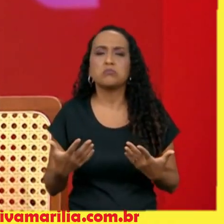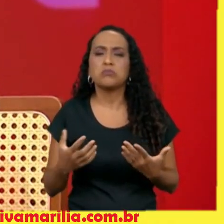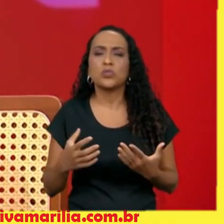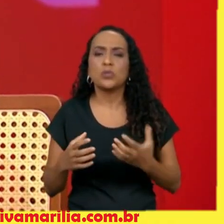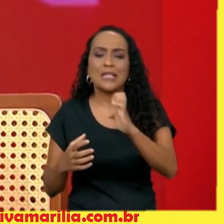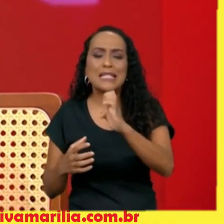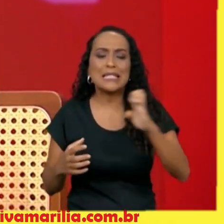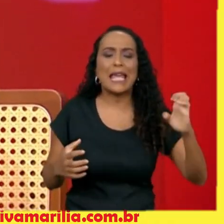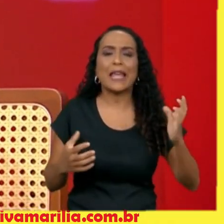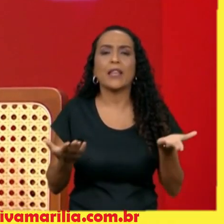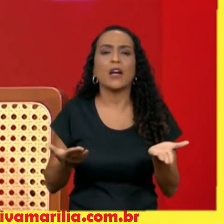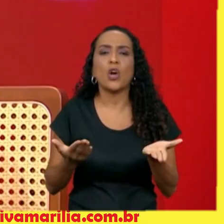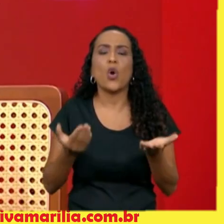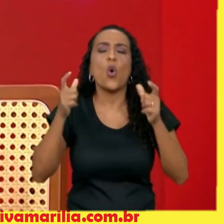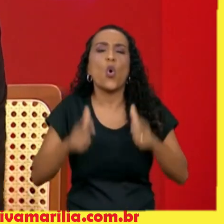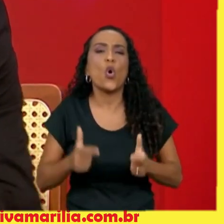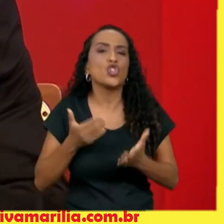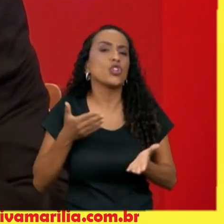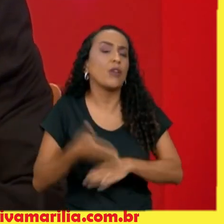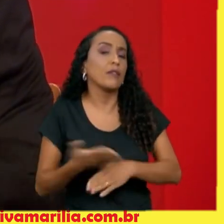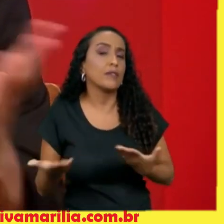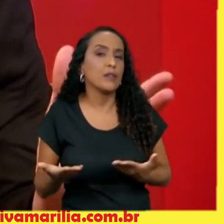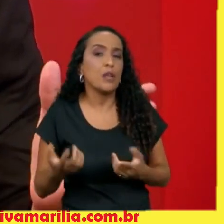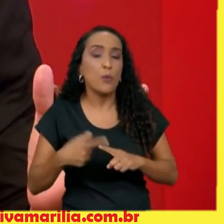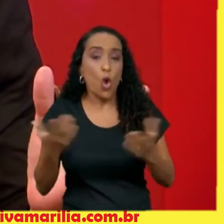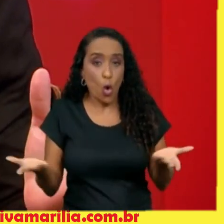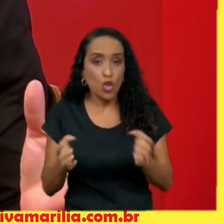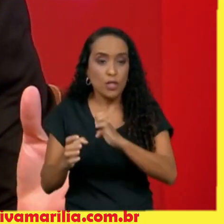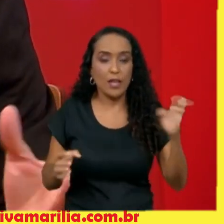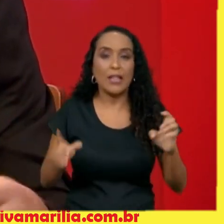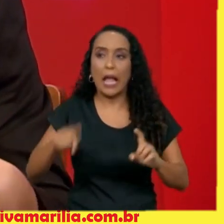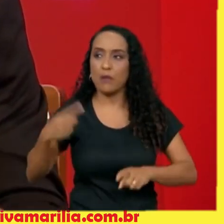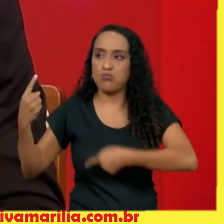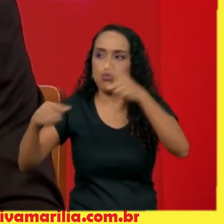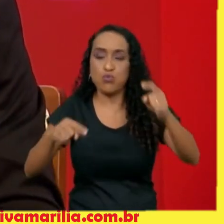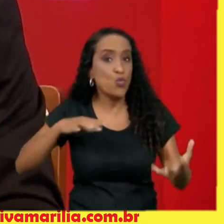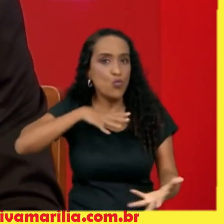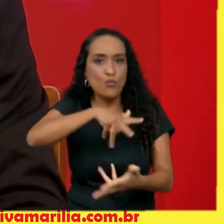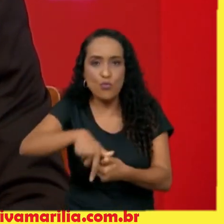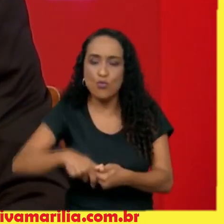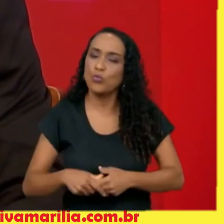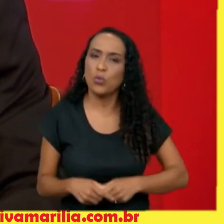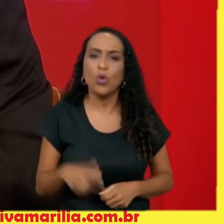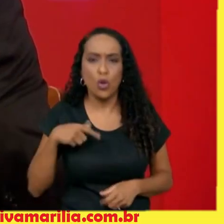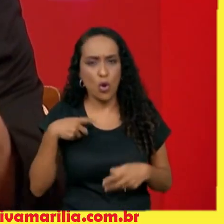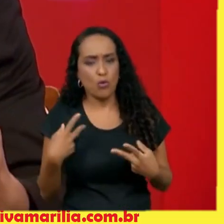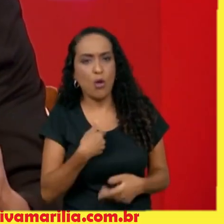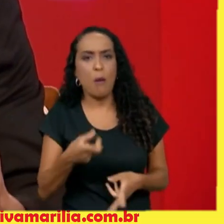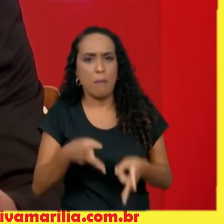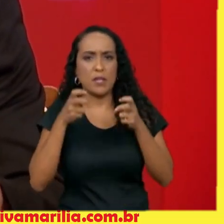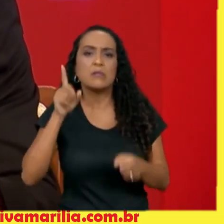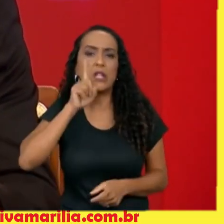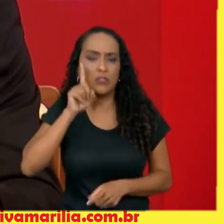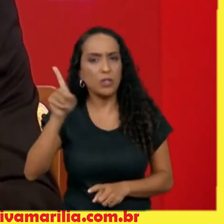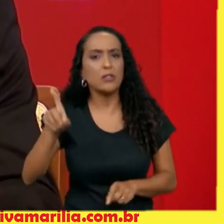Gessé? A esquerda hoje é um grande debate, não só no Brasil, no mundo todo, né? A gente vê até nos Estados Unidos,